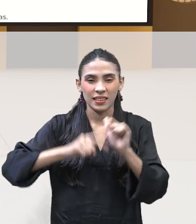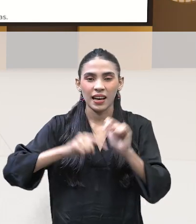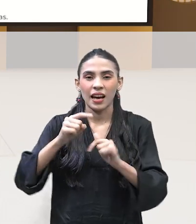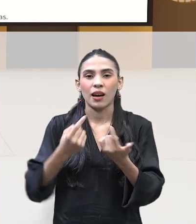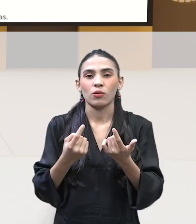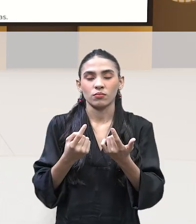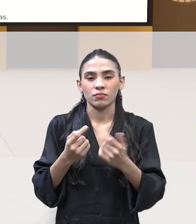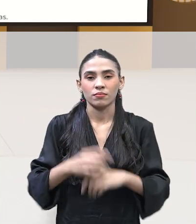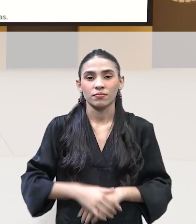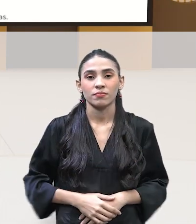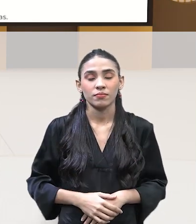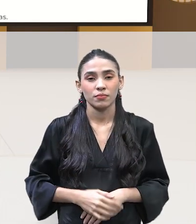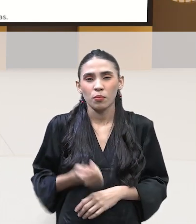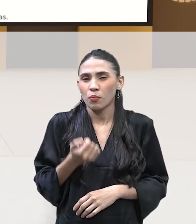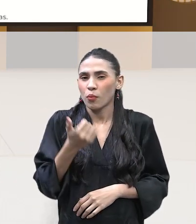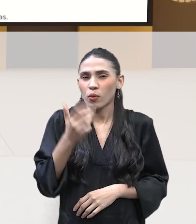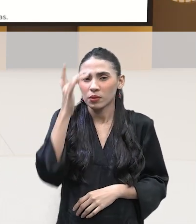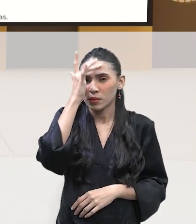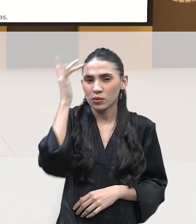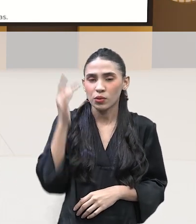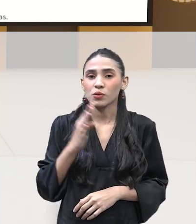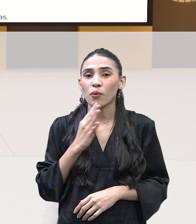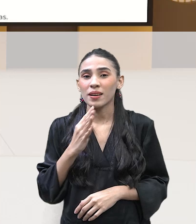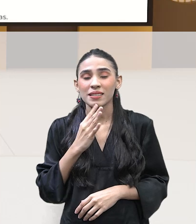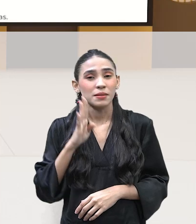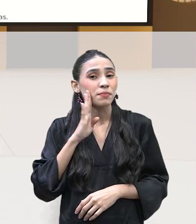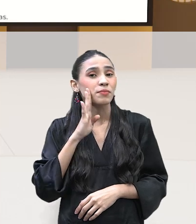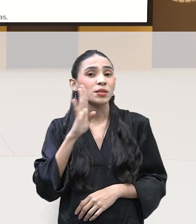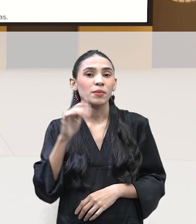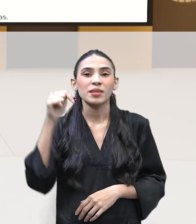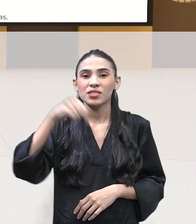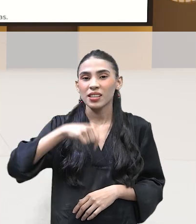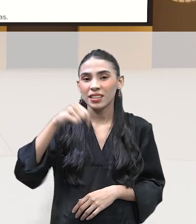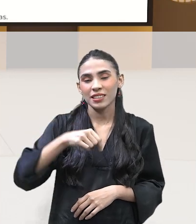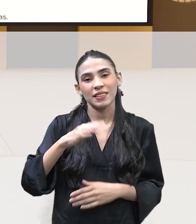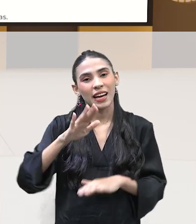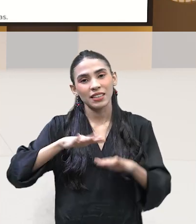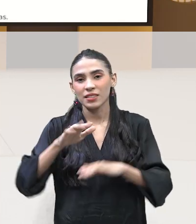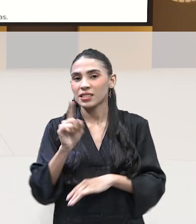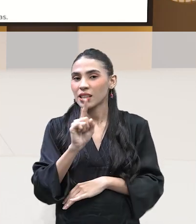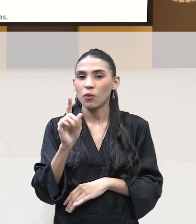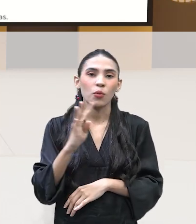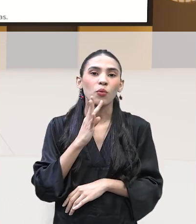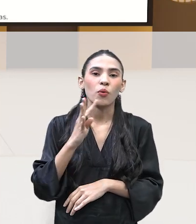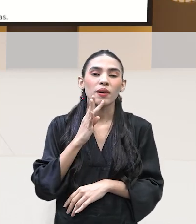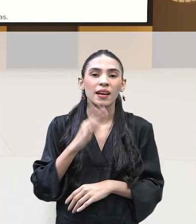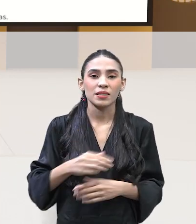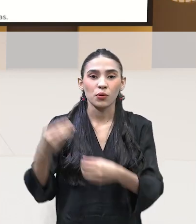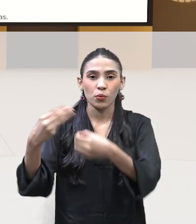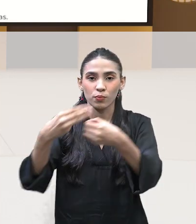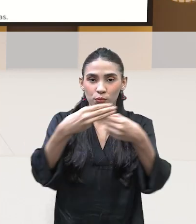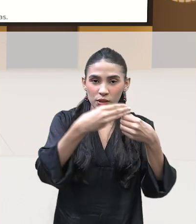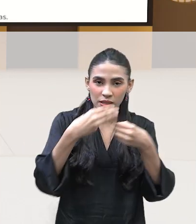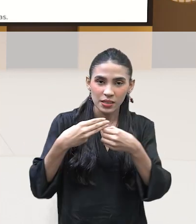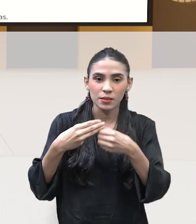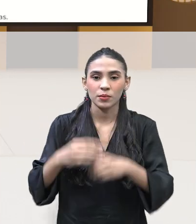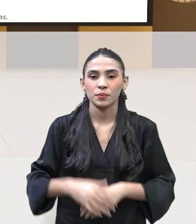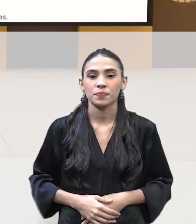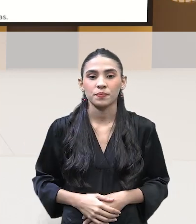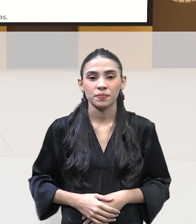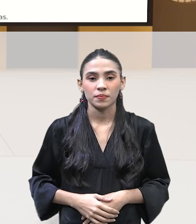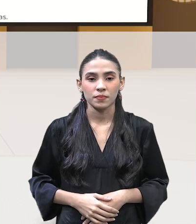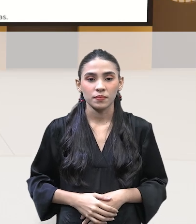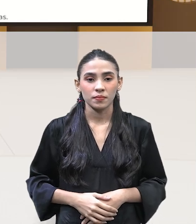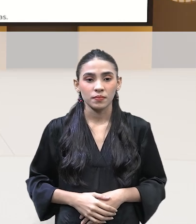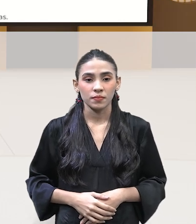essas comunidades. Poucas pessoas conhecem, né? Inclusive aqui, o próprio amazonense não conhece todos os interiores que nós temos, né? Exatamente.